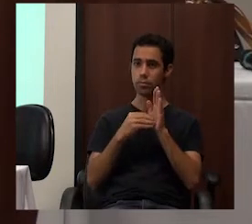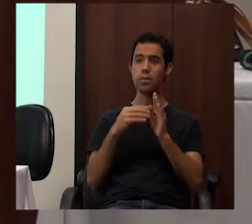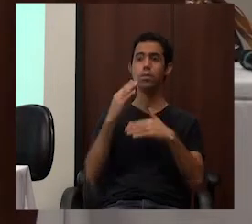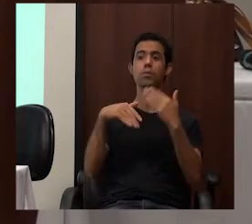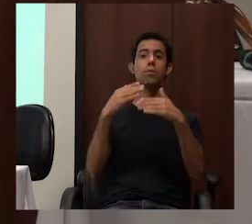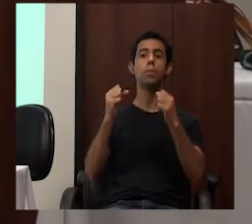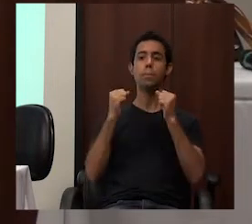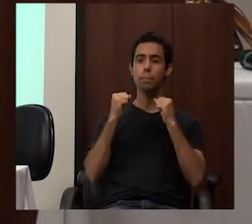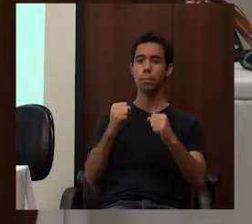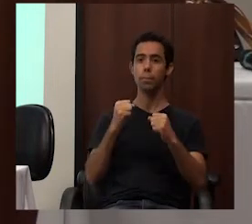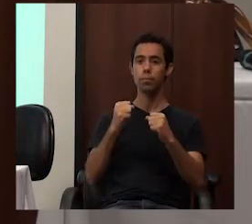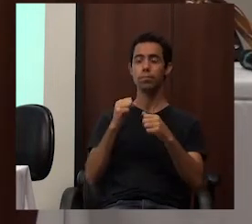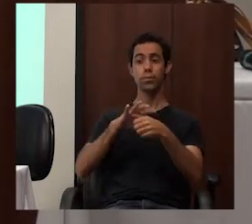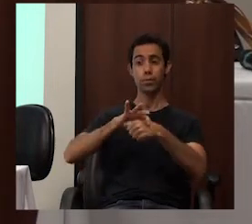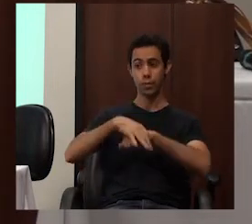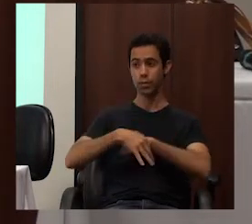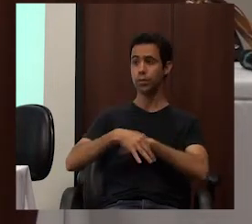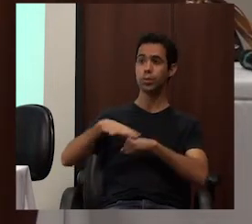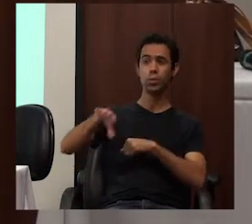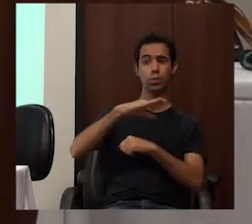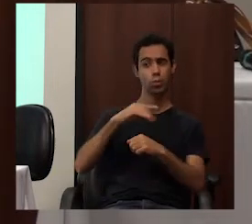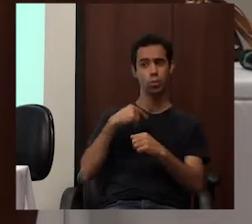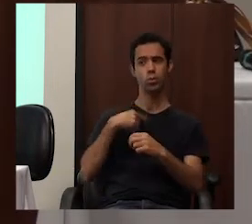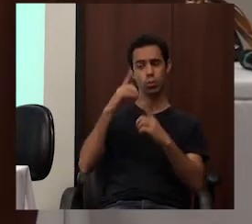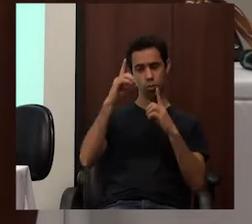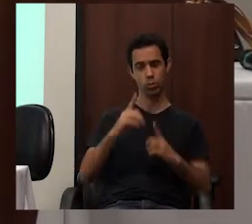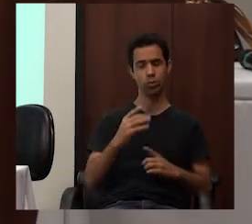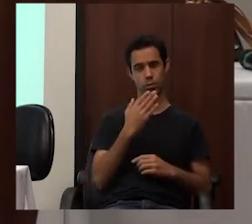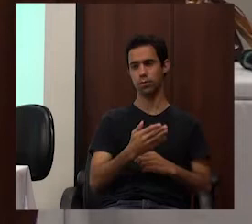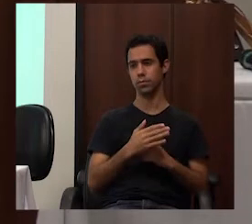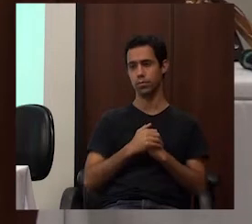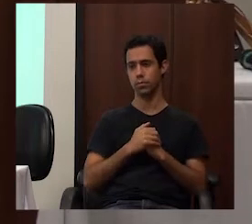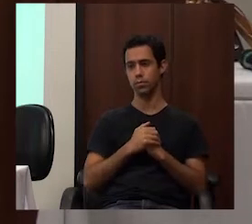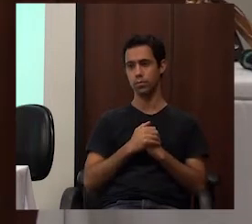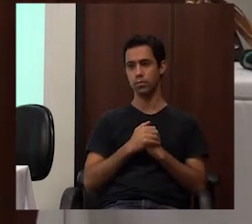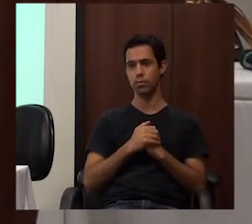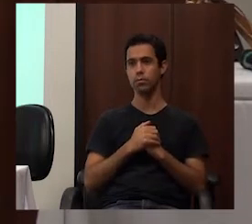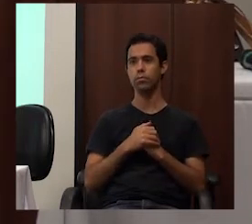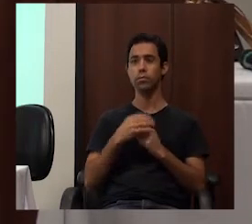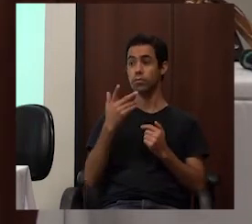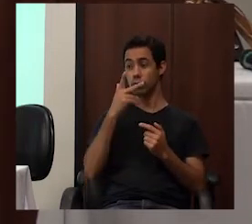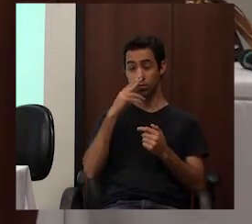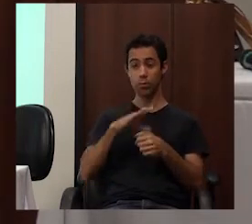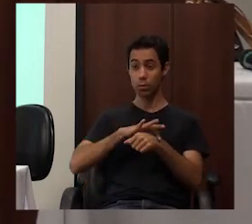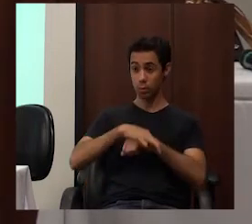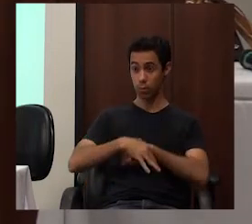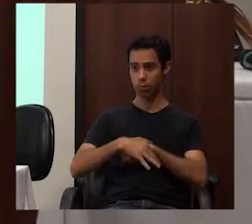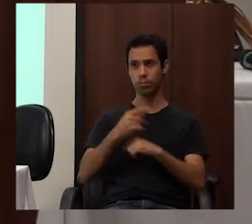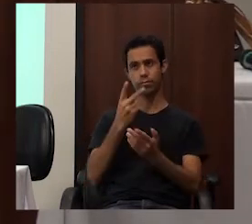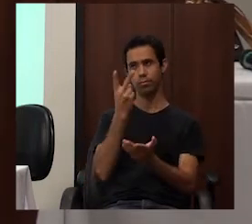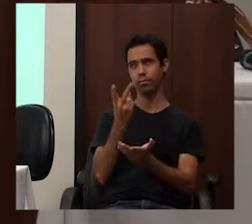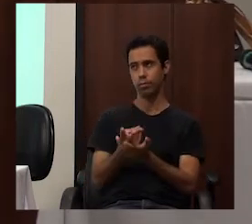também garantir a cidadania e a dignidade da pessoa com deficiência. Não é digno para ninguém passar a vida